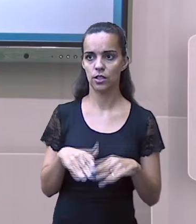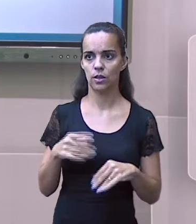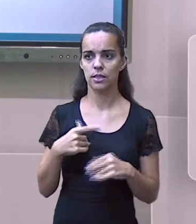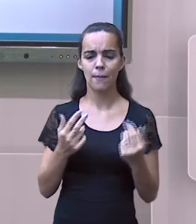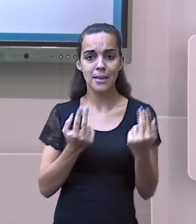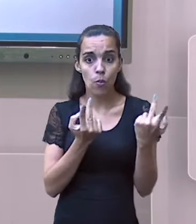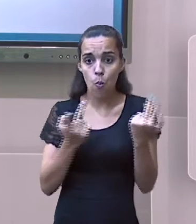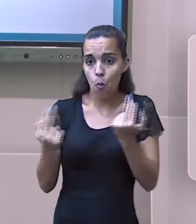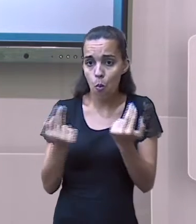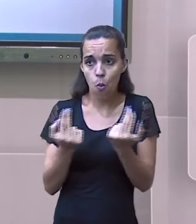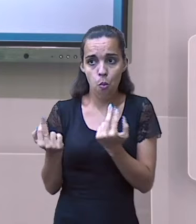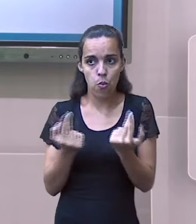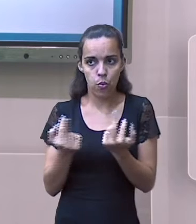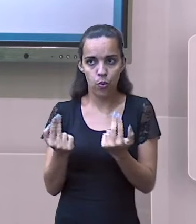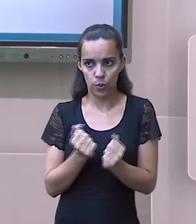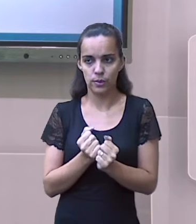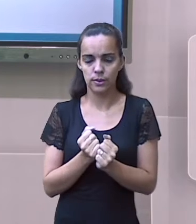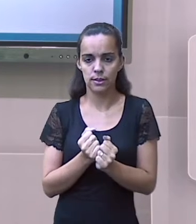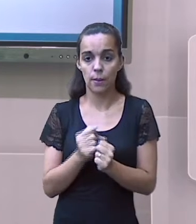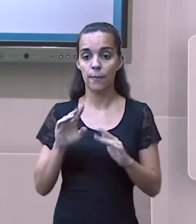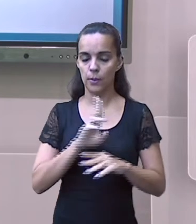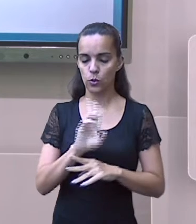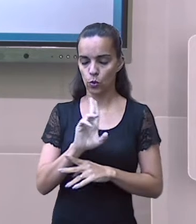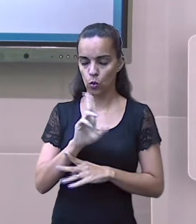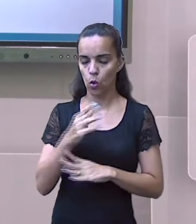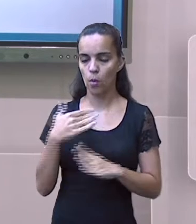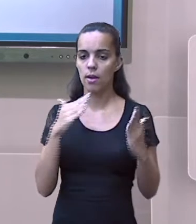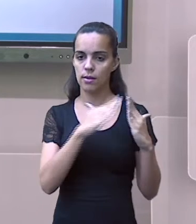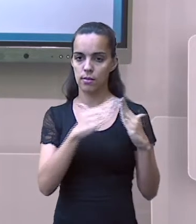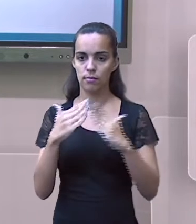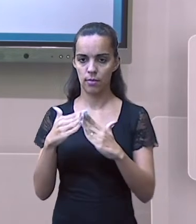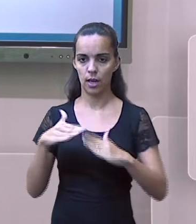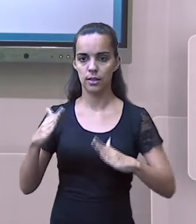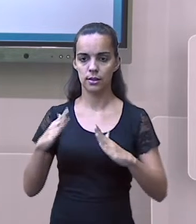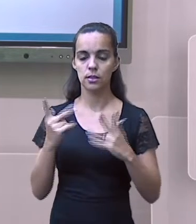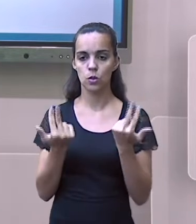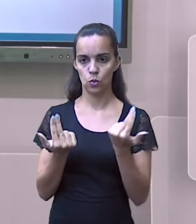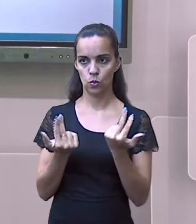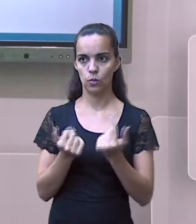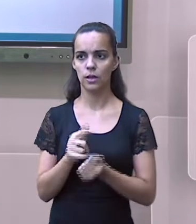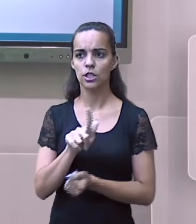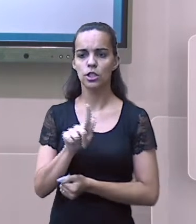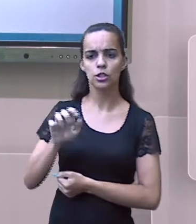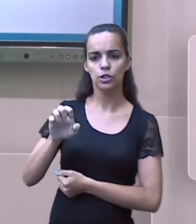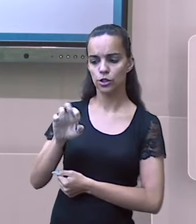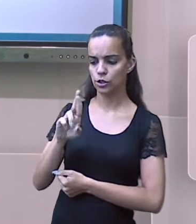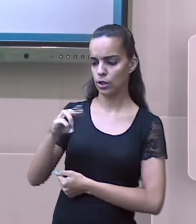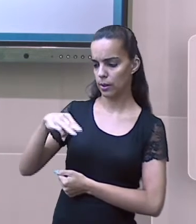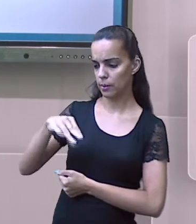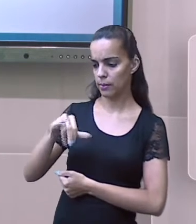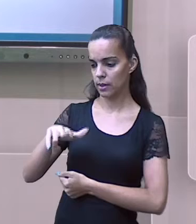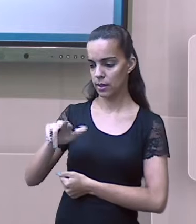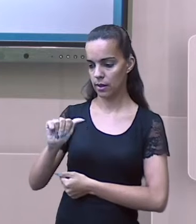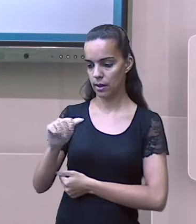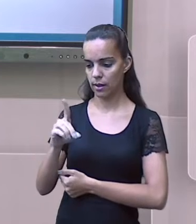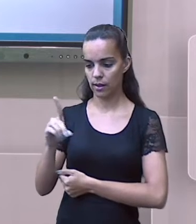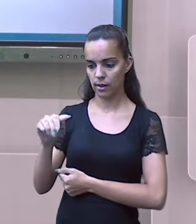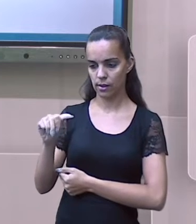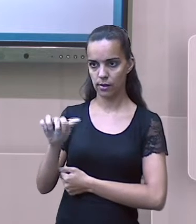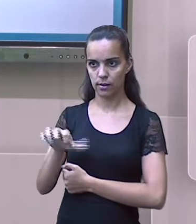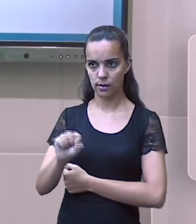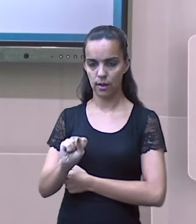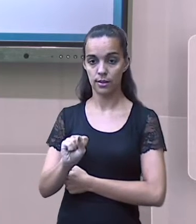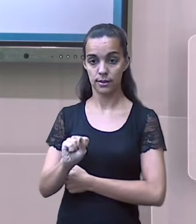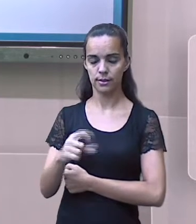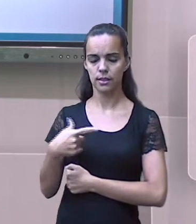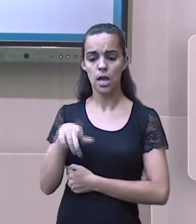completamente iguais, por isso casa geminada. Esse tipo de casa tem ganhado aqui um grande espaço e um grande mercado